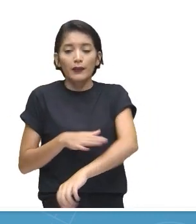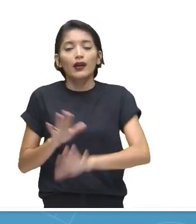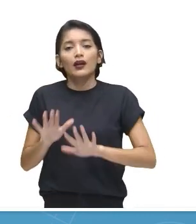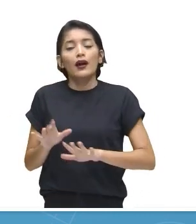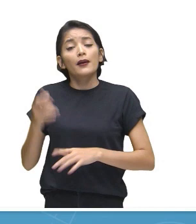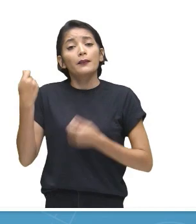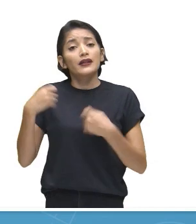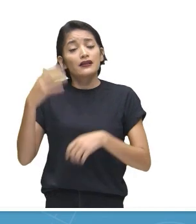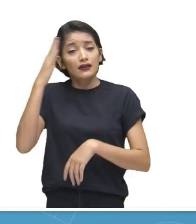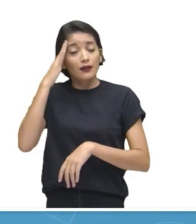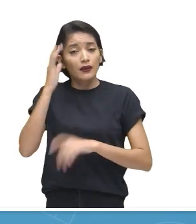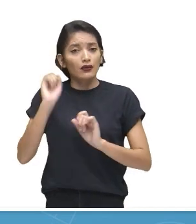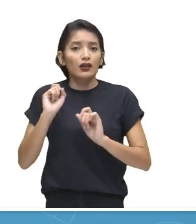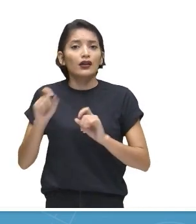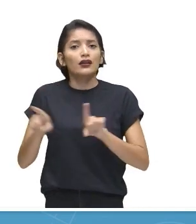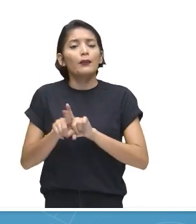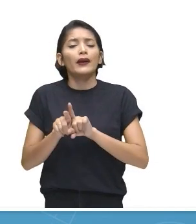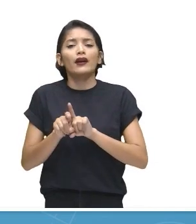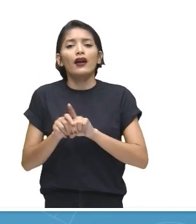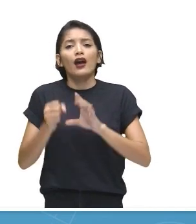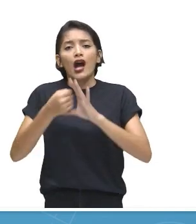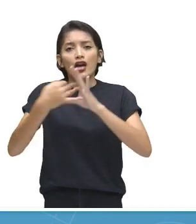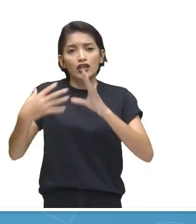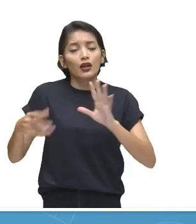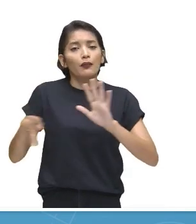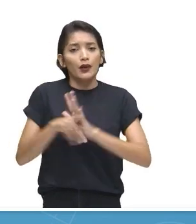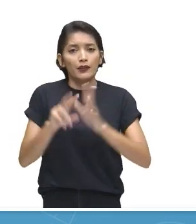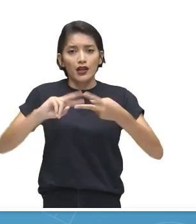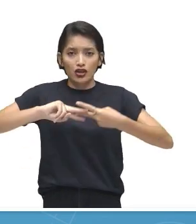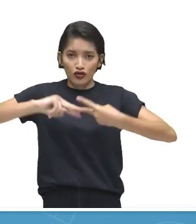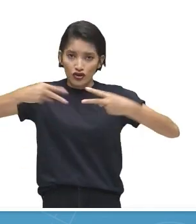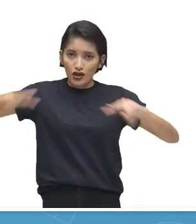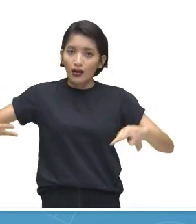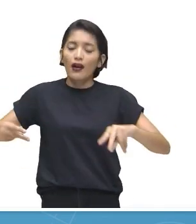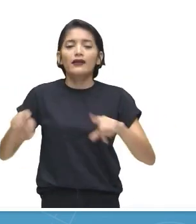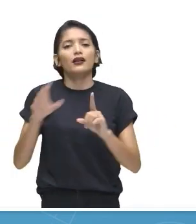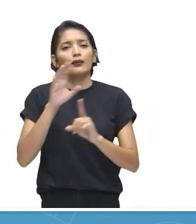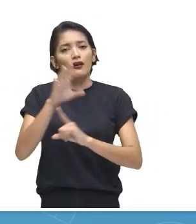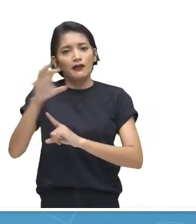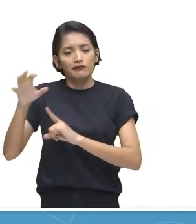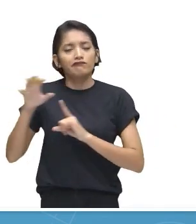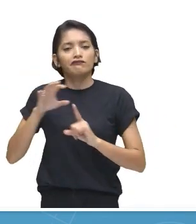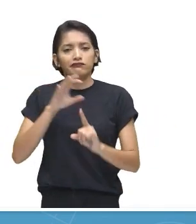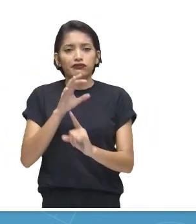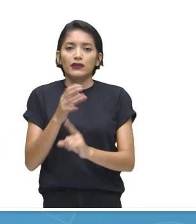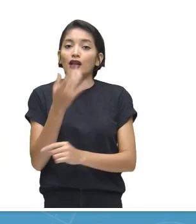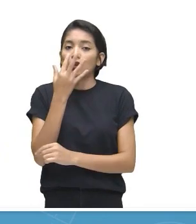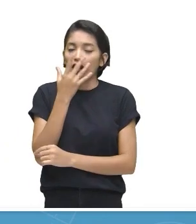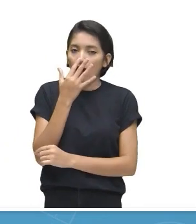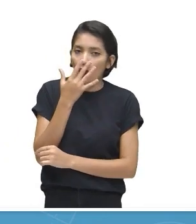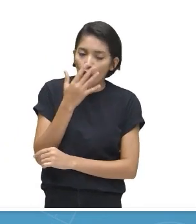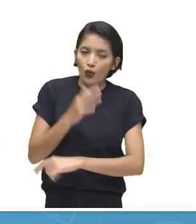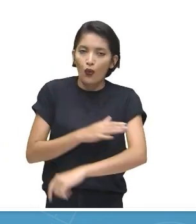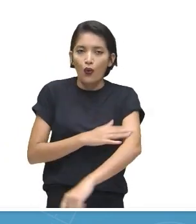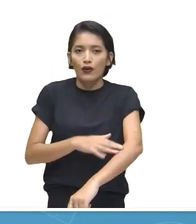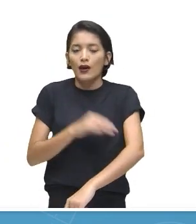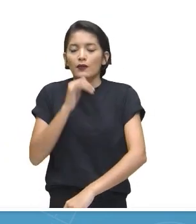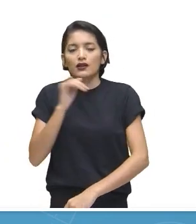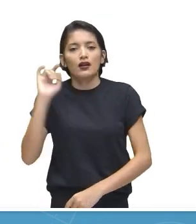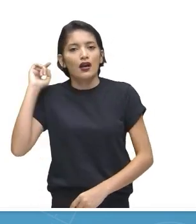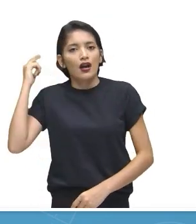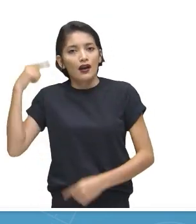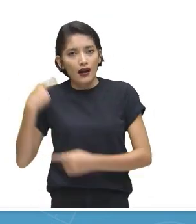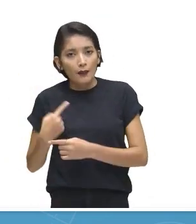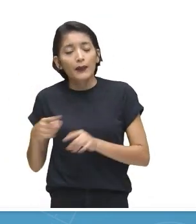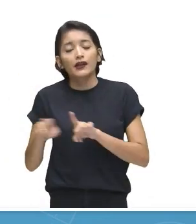levar em consideração também os fatores genéticos, né? A genética que vai influenciar aí nessa coloração da pele, do cabelo, dos olhos,